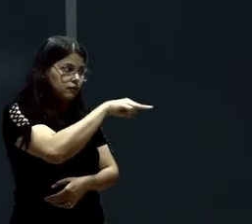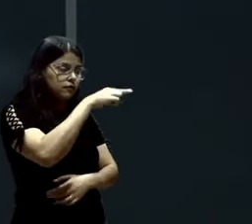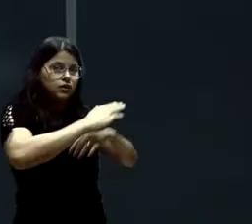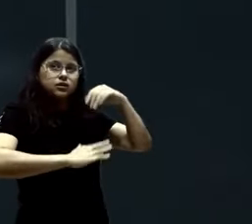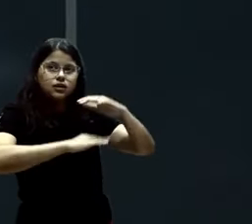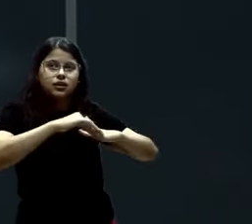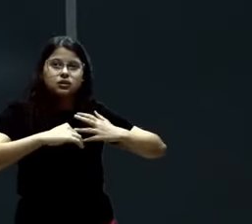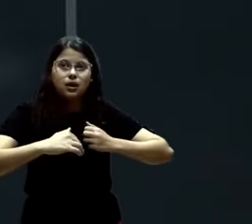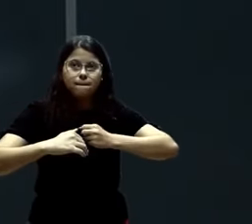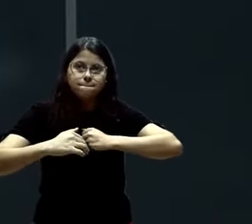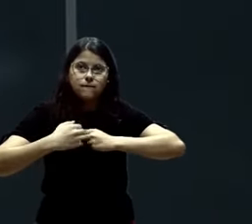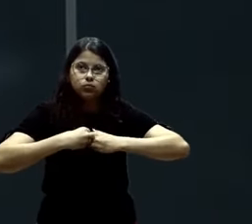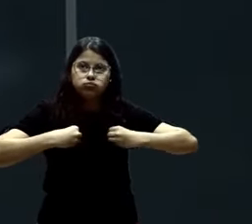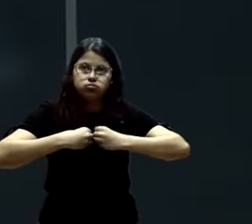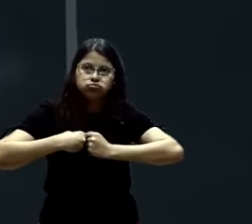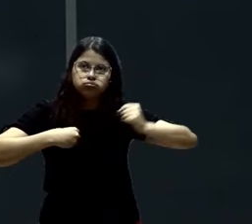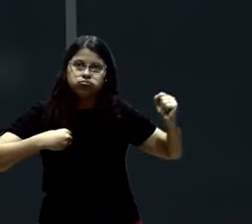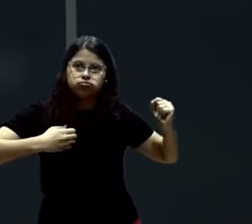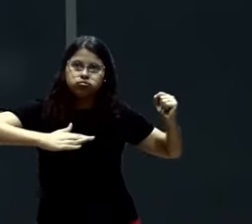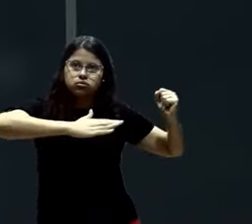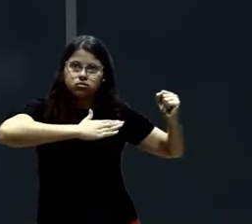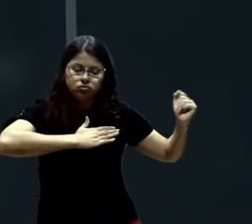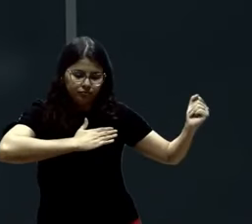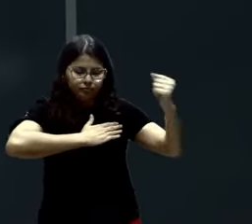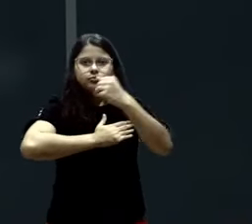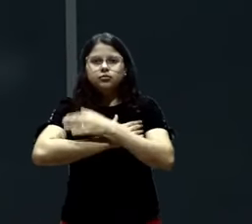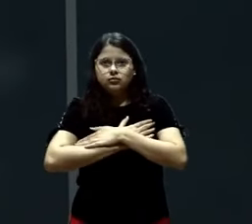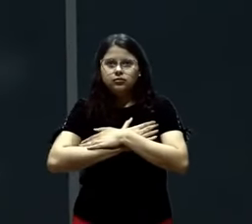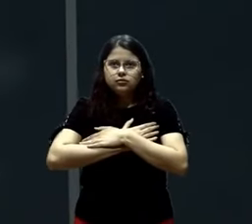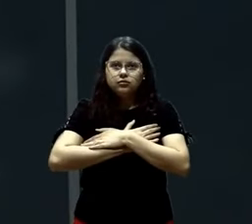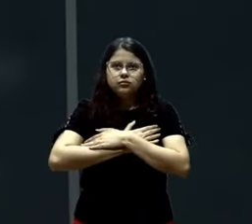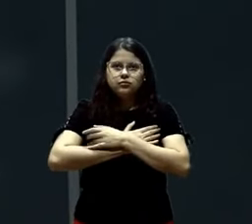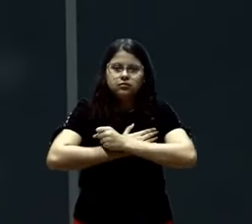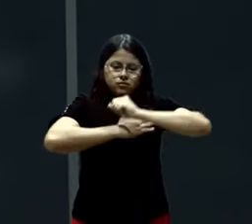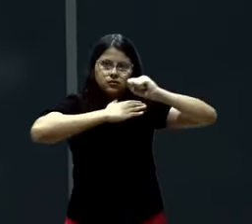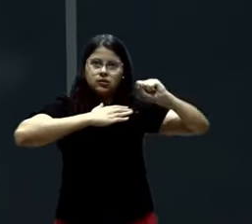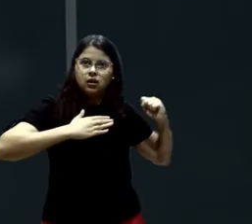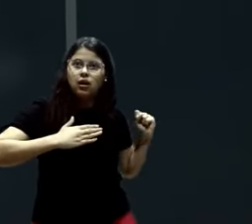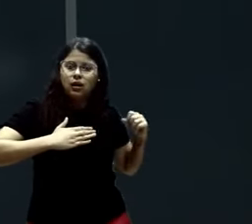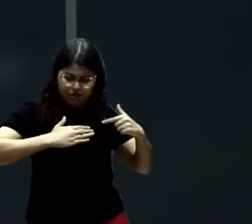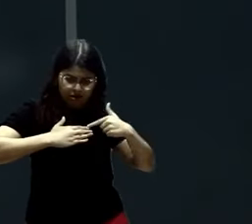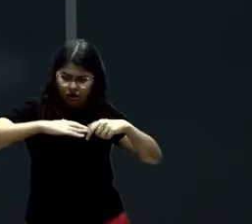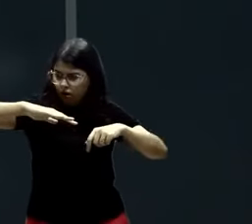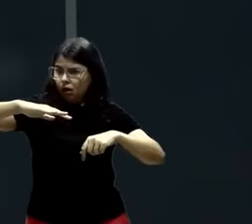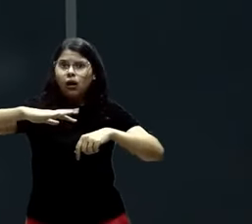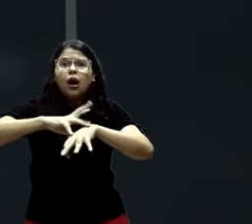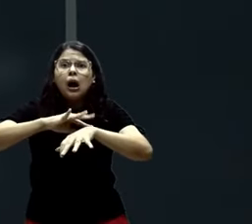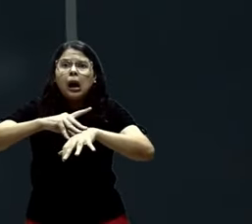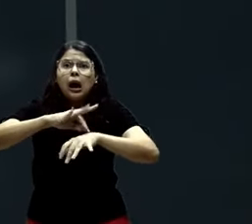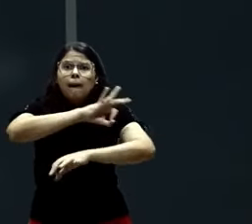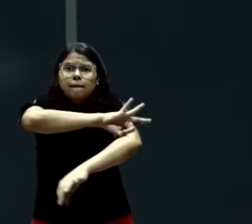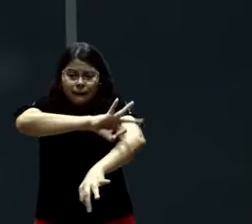Tira a mão do seu peito. E quando Moisés olha, a mão de Moisés está leprosa. Moisés se assusta. Deus diz: